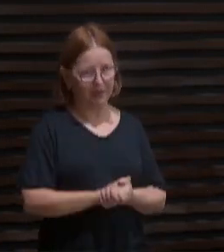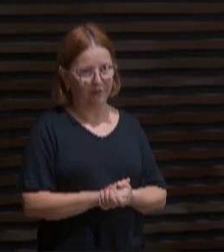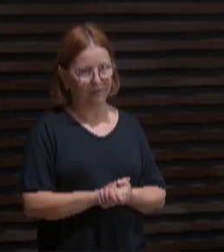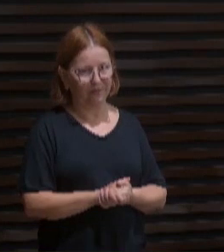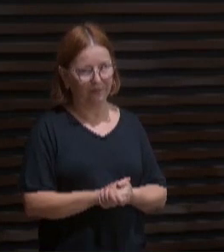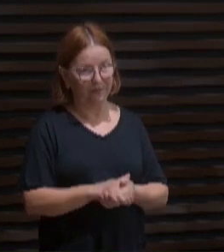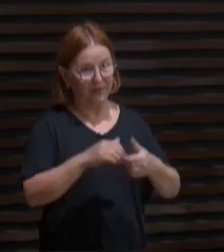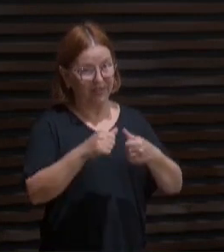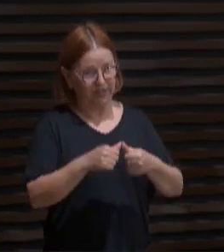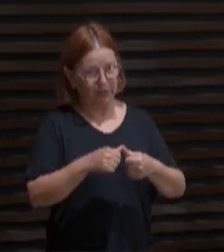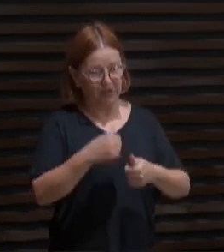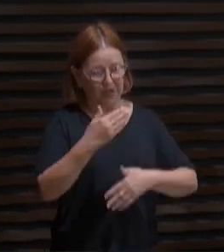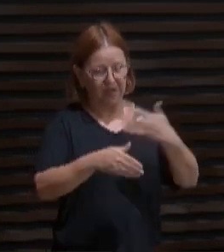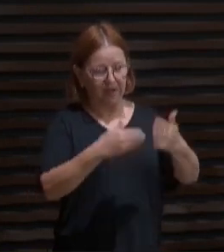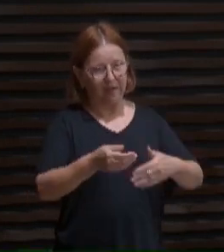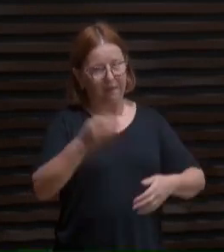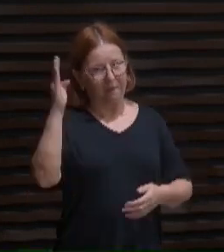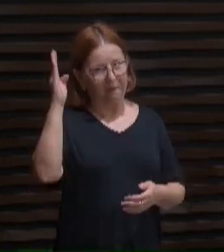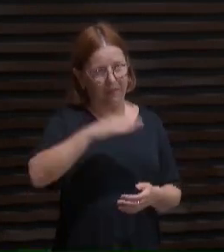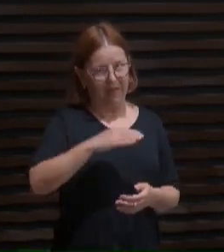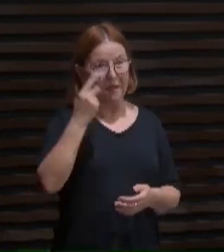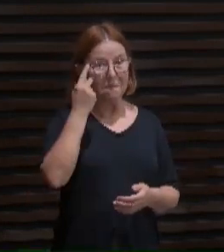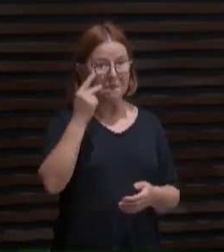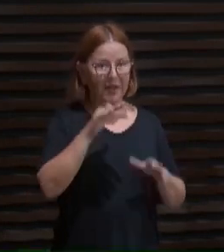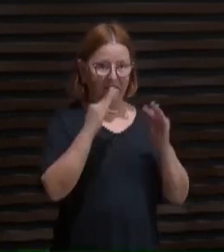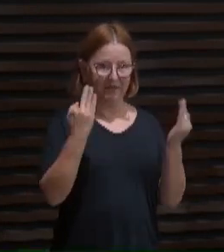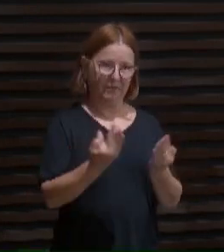consequência terrível para a família.